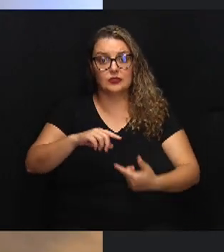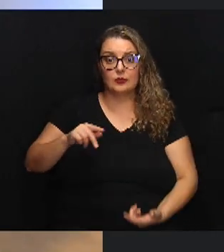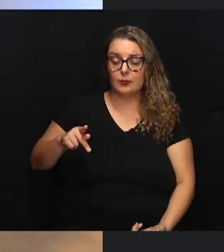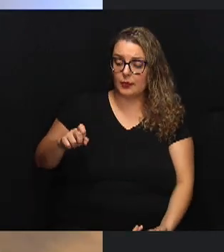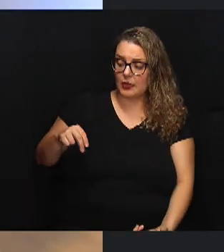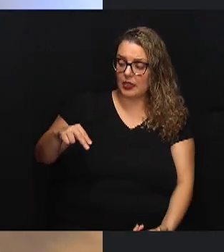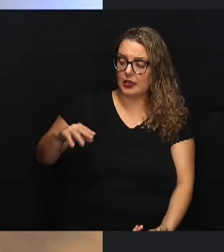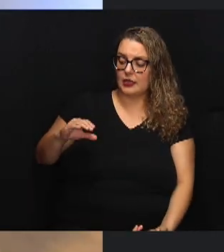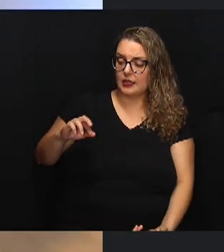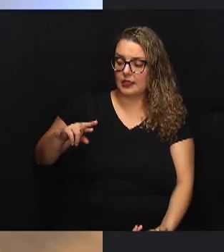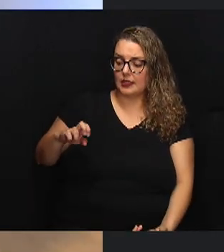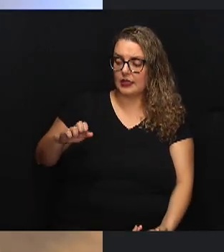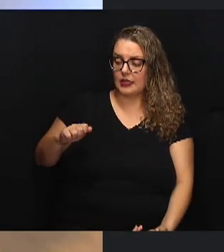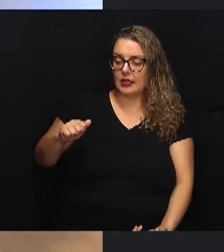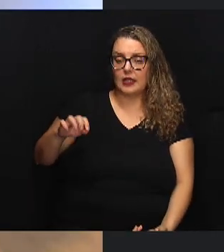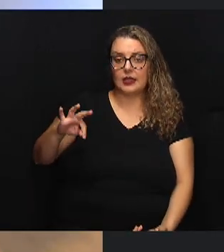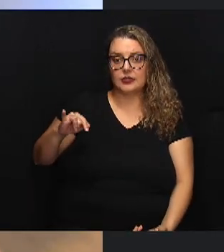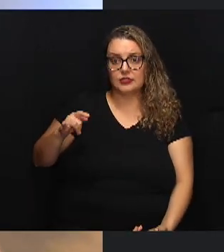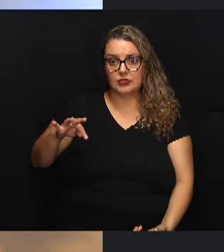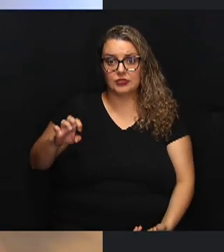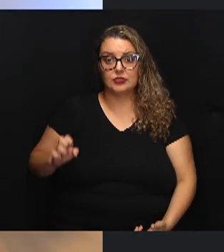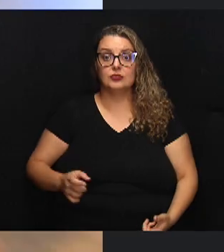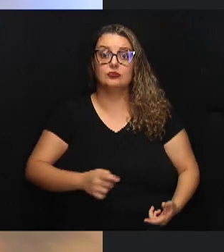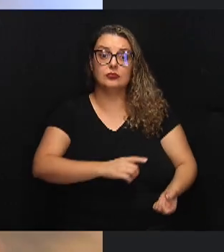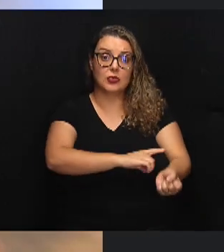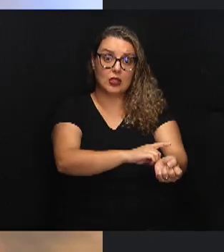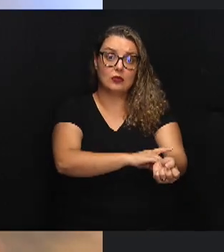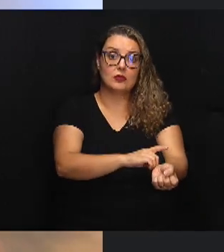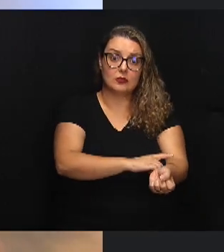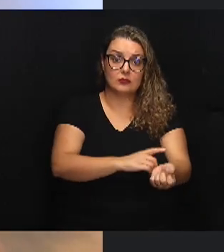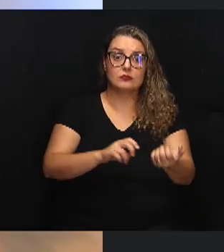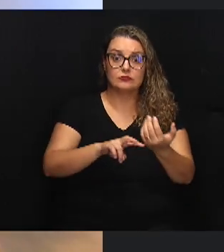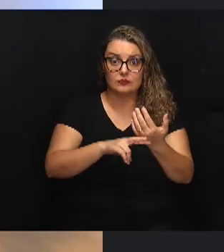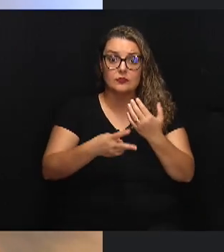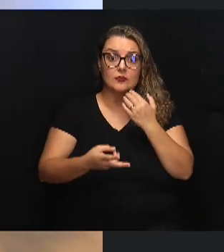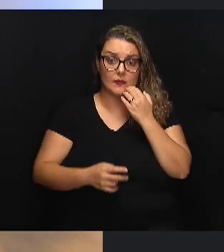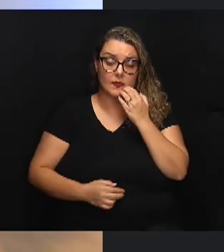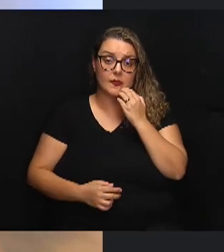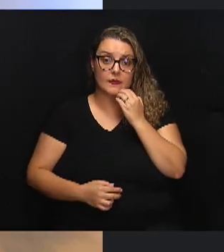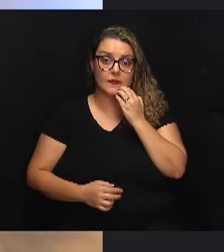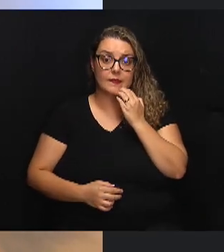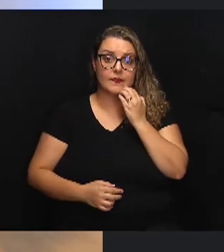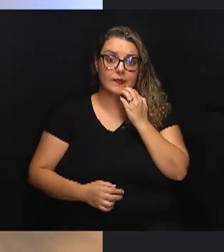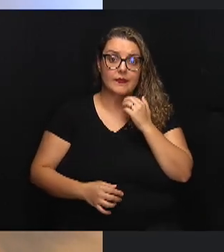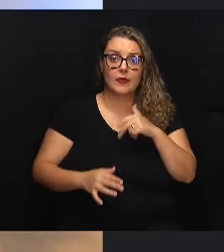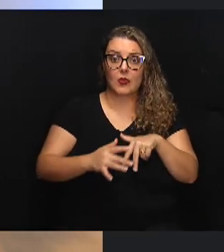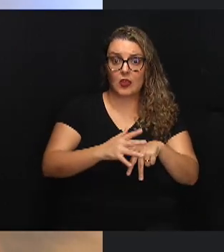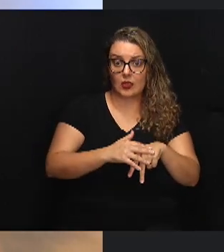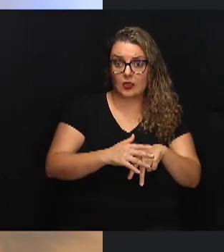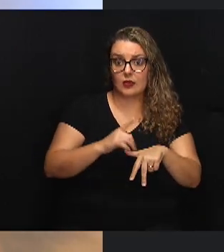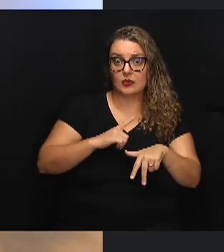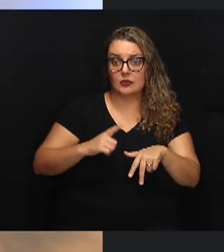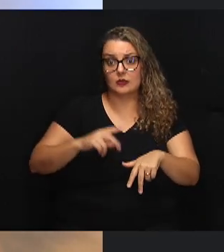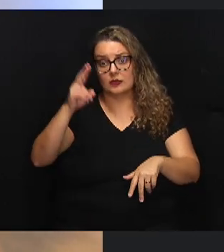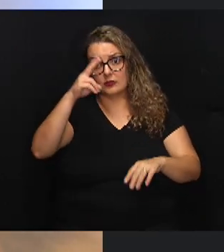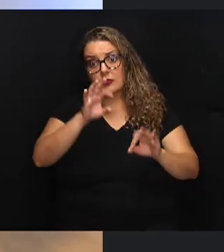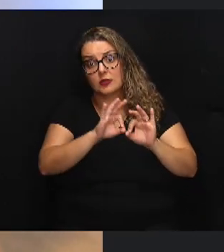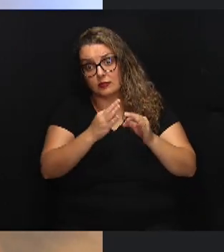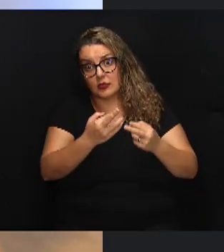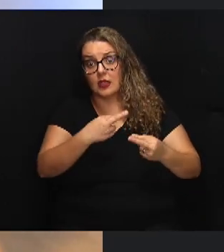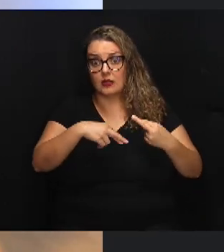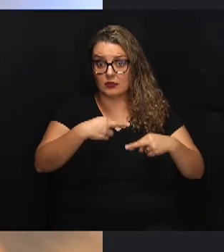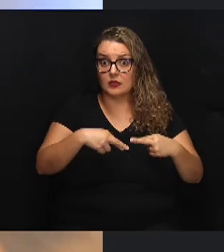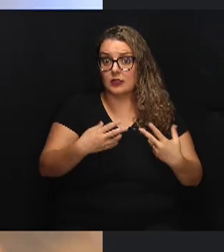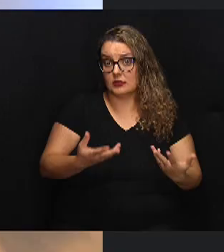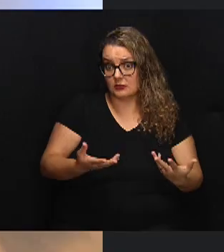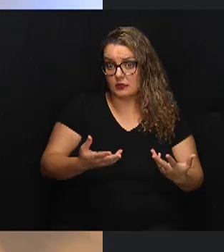tá? O diabetes. Então, eventualmente, claro, aquele paciente que tem uma história familiar, né, alguma questão